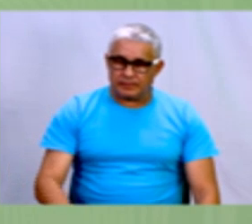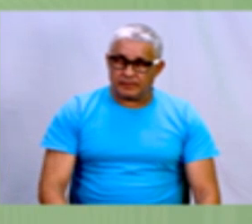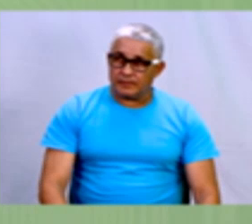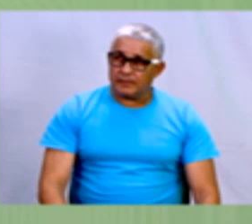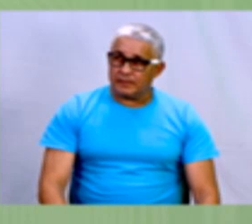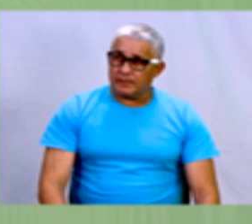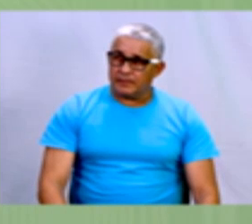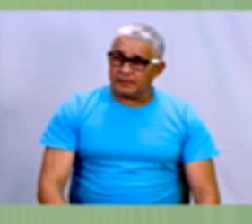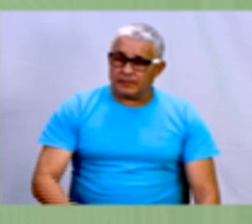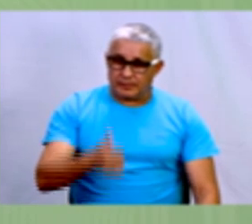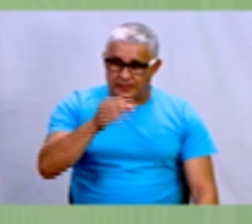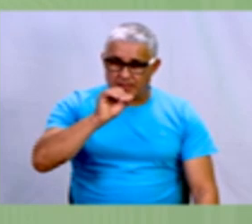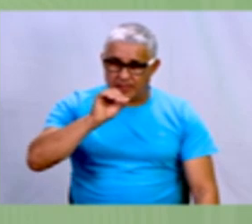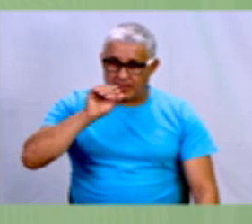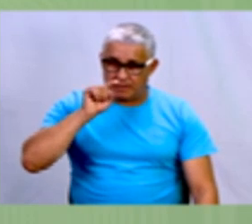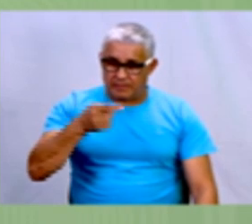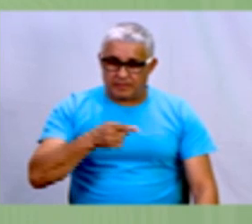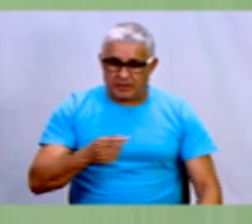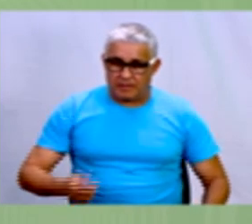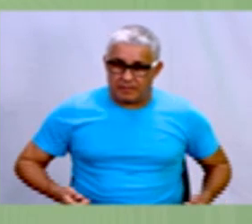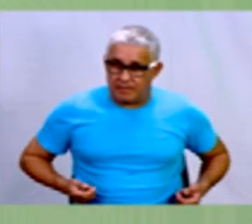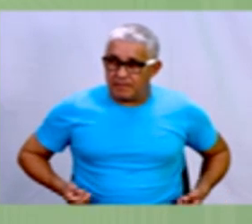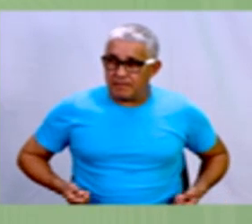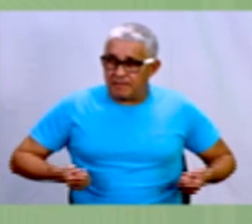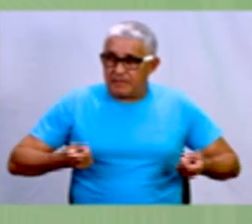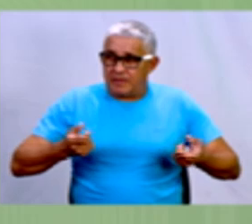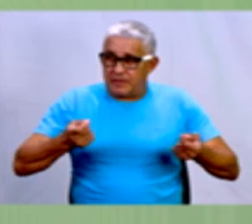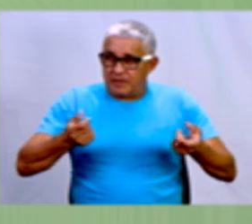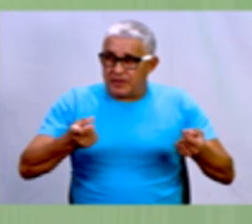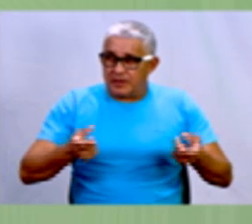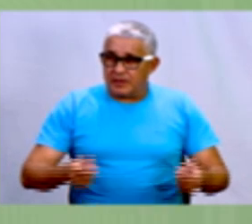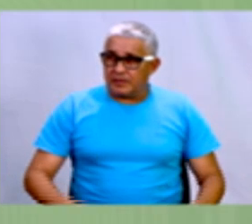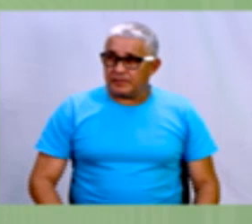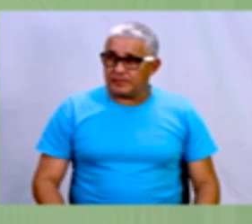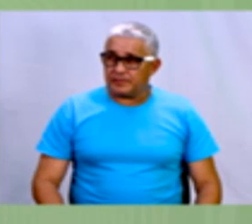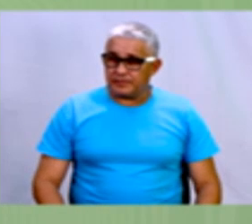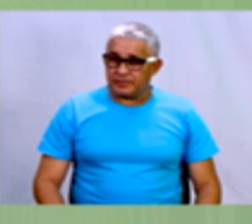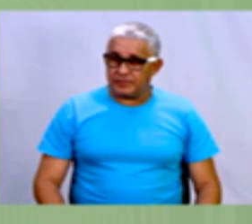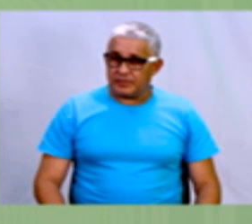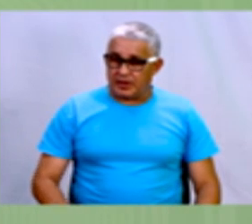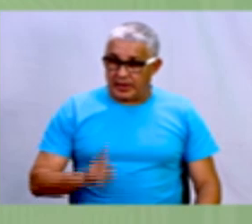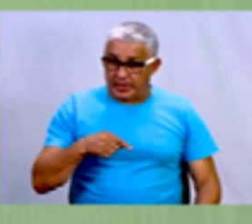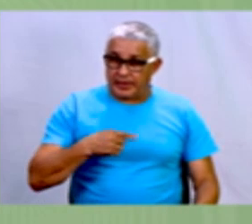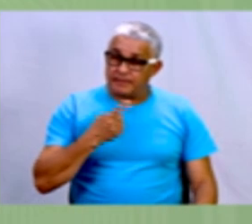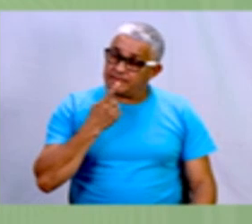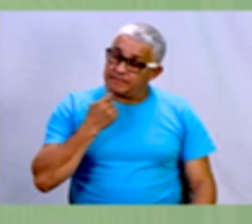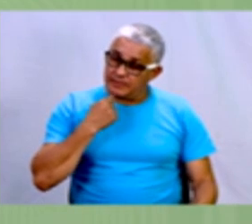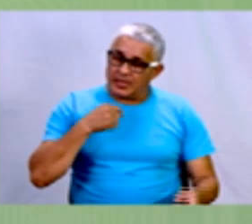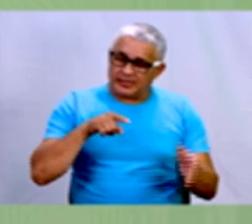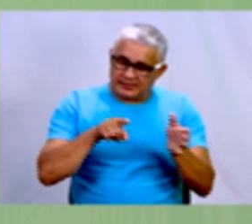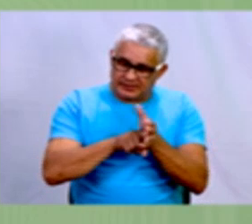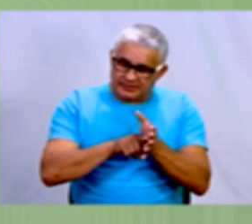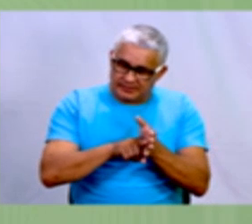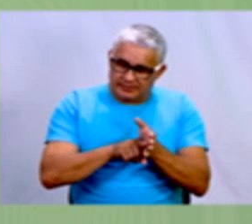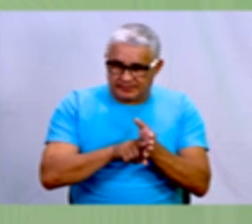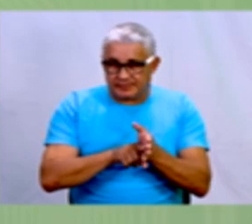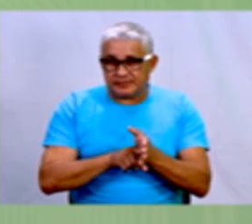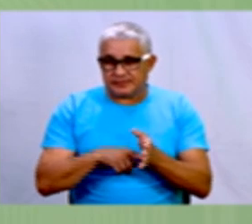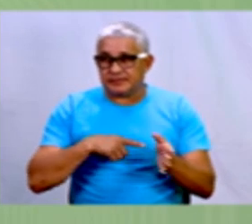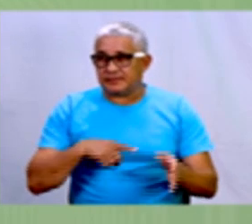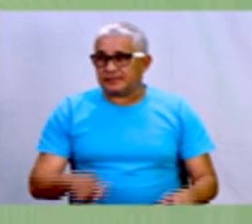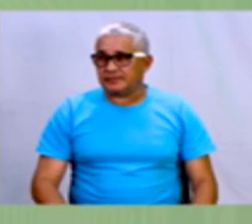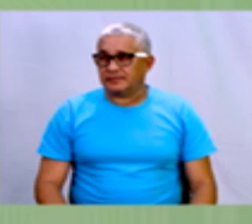Tá tirando 10 mil do bolso aqui, né? A gente sempre coloca que quando a gente tá tirando é negativo, tá saindo do meu bolso, né? Aí a gente tem